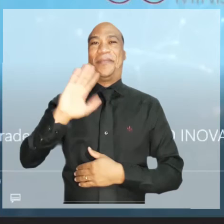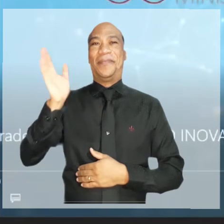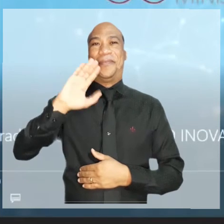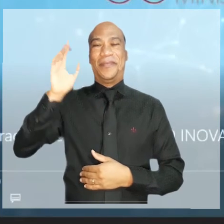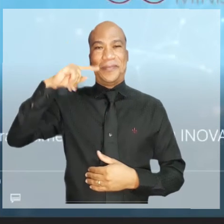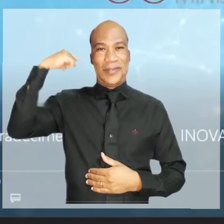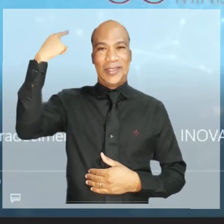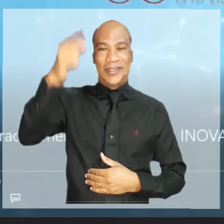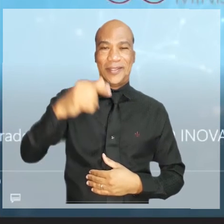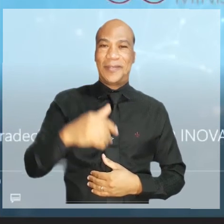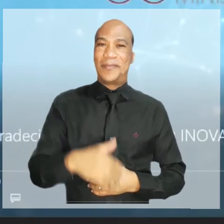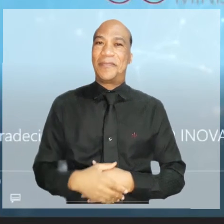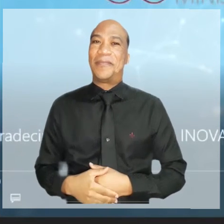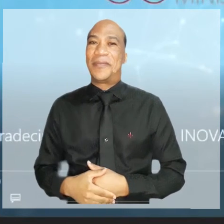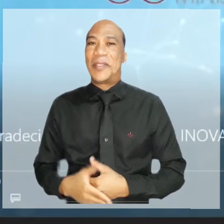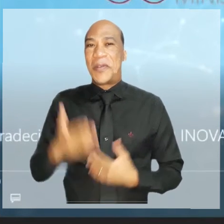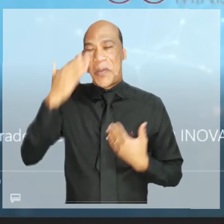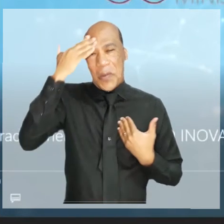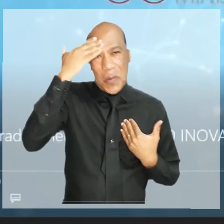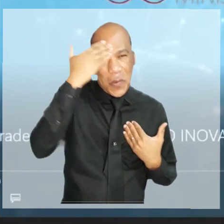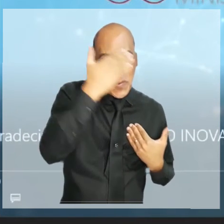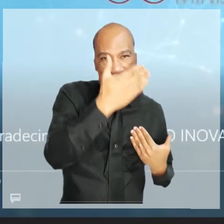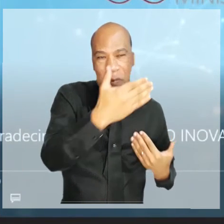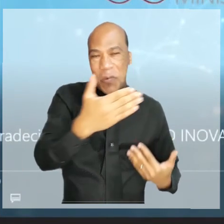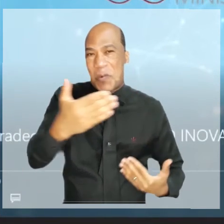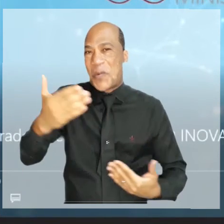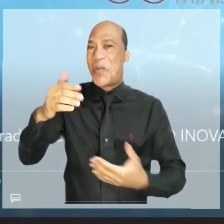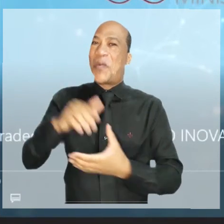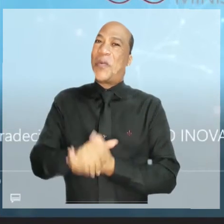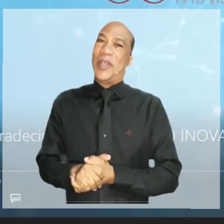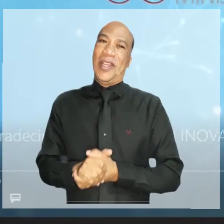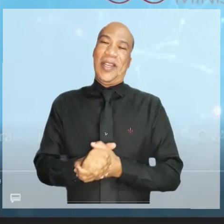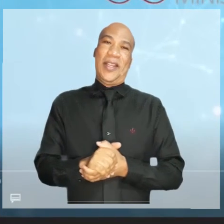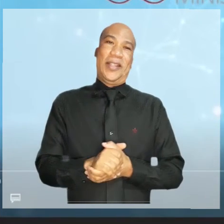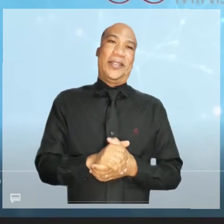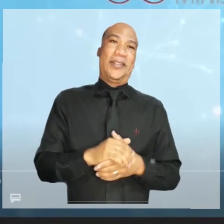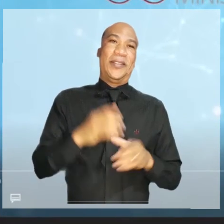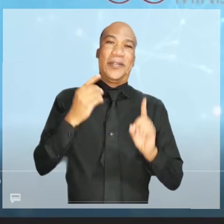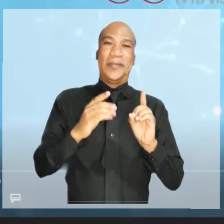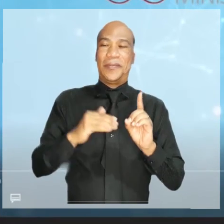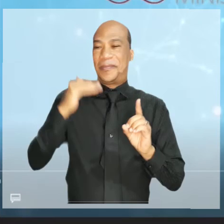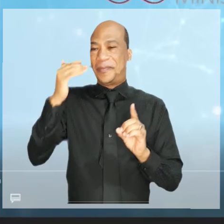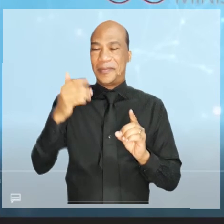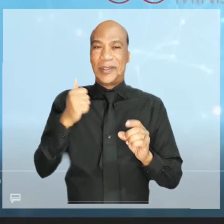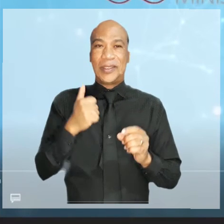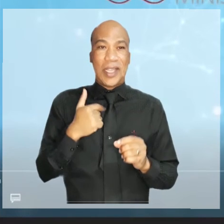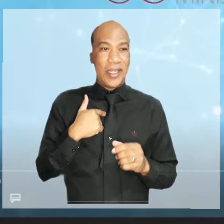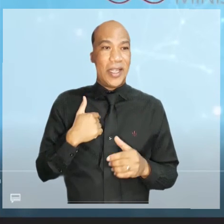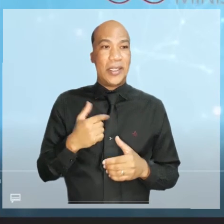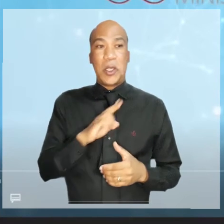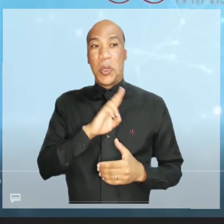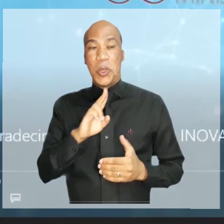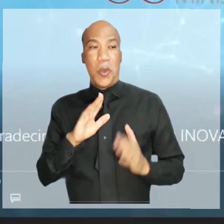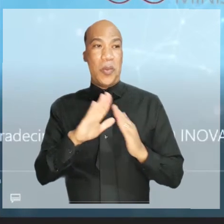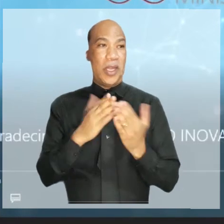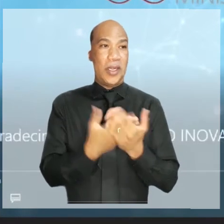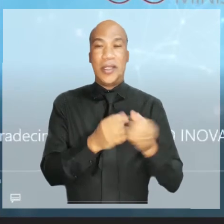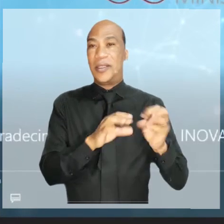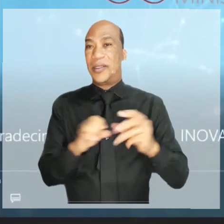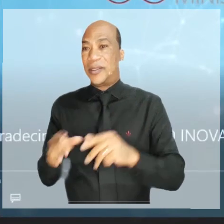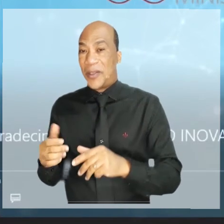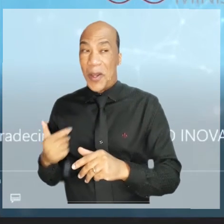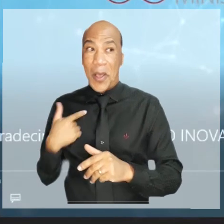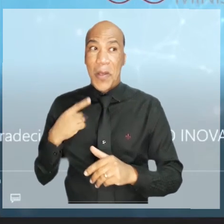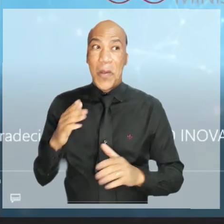Formação Judiciária do TJ, preparamos uma surpresa de encerramento para todos vocês. Mas depois da surpresa, por